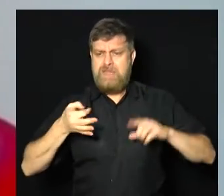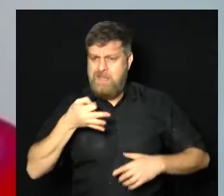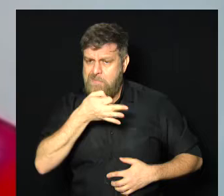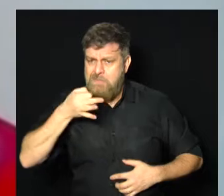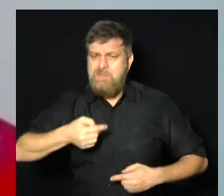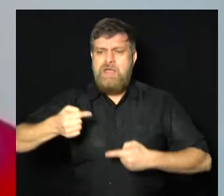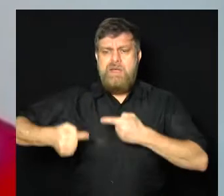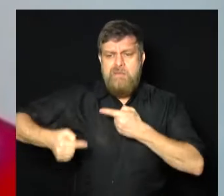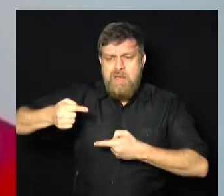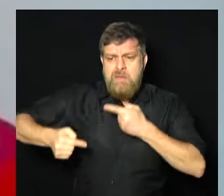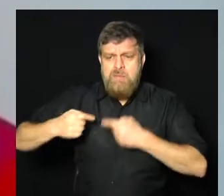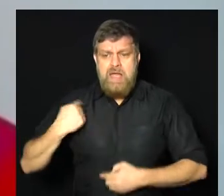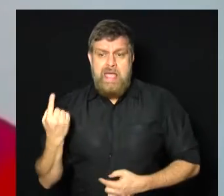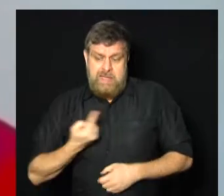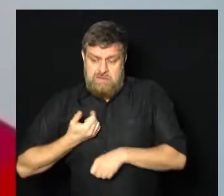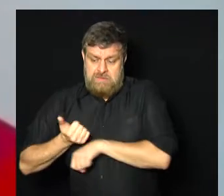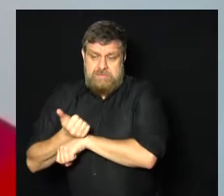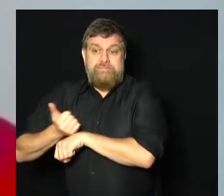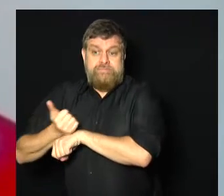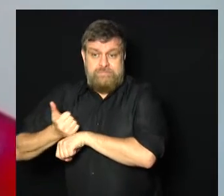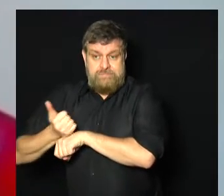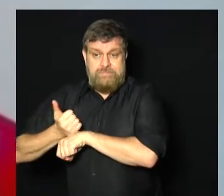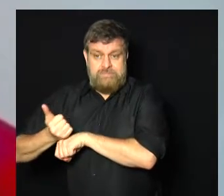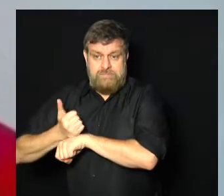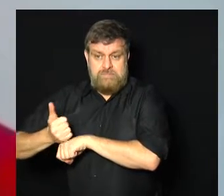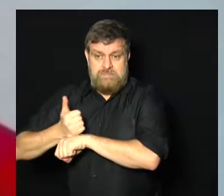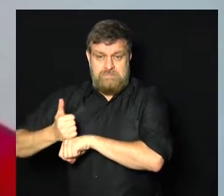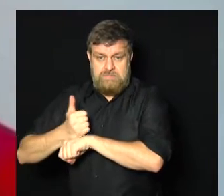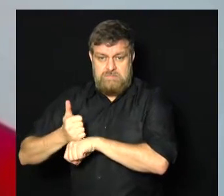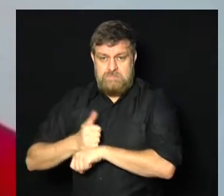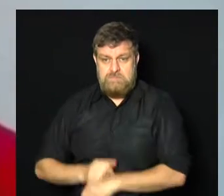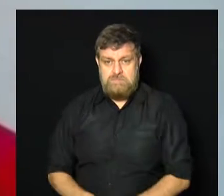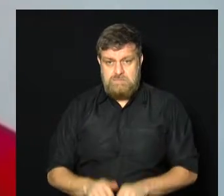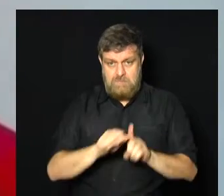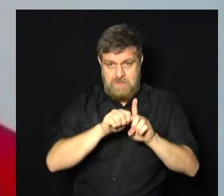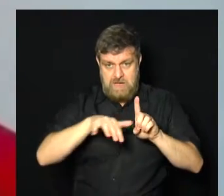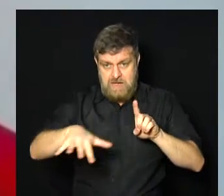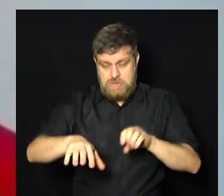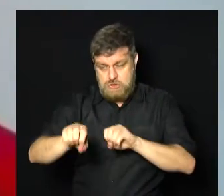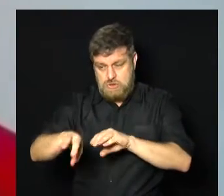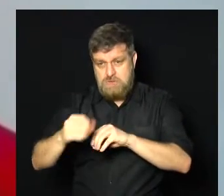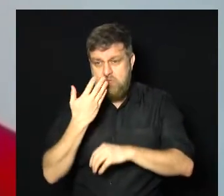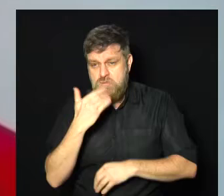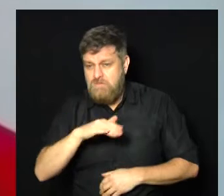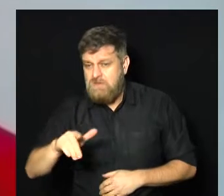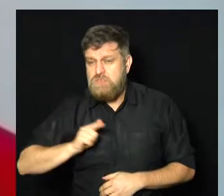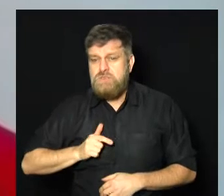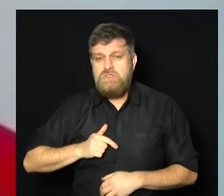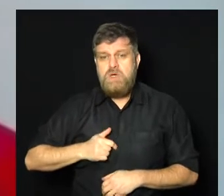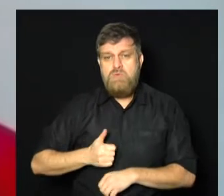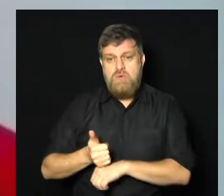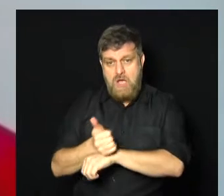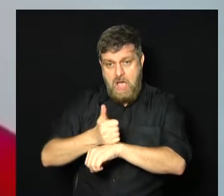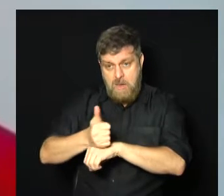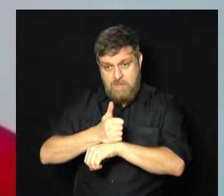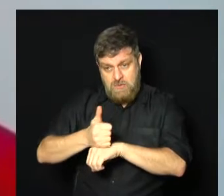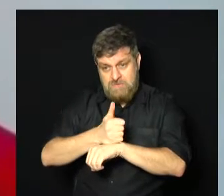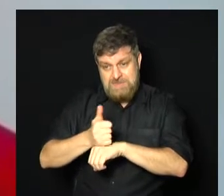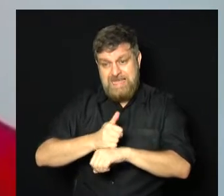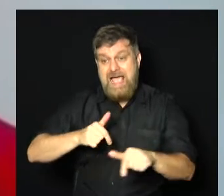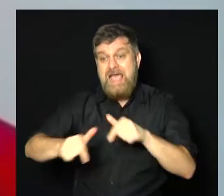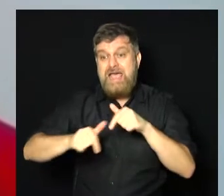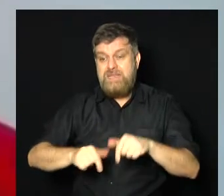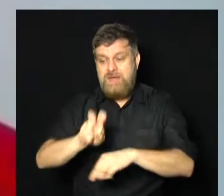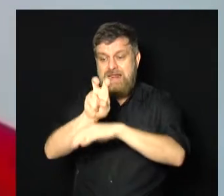trata sobre a nossa carreira. As agentes de educação infantil são as profissionais da educação municipal que atuam nas